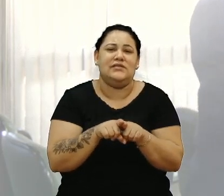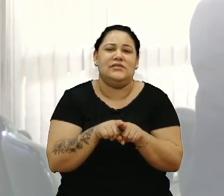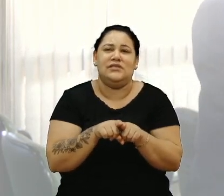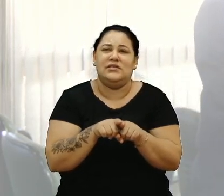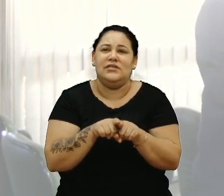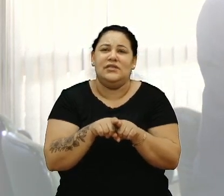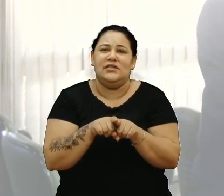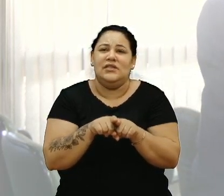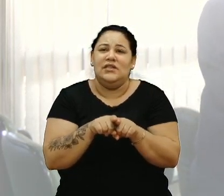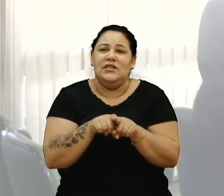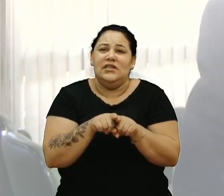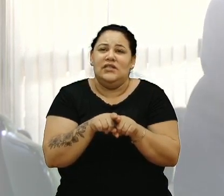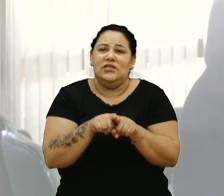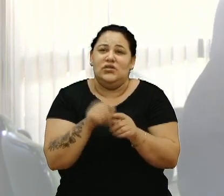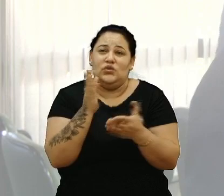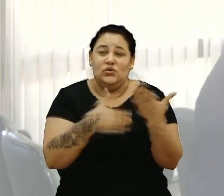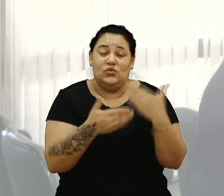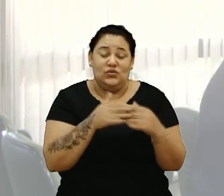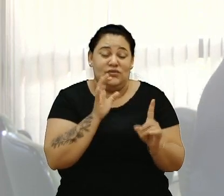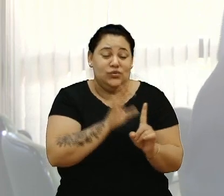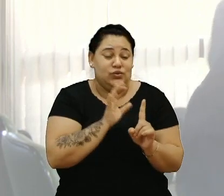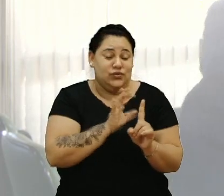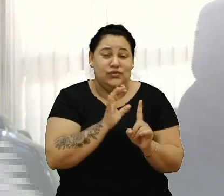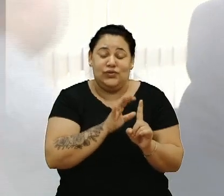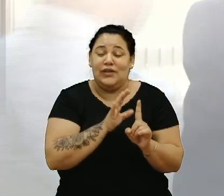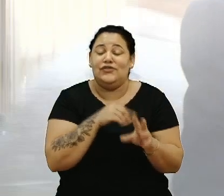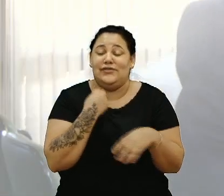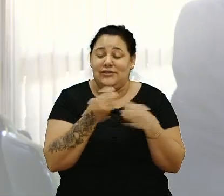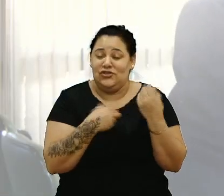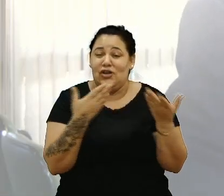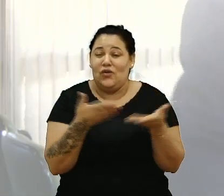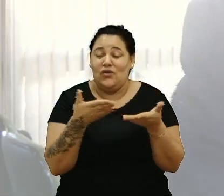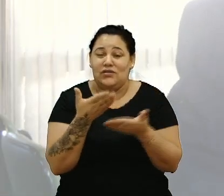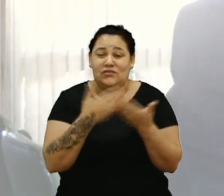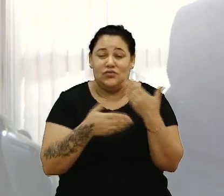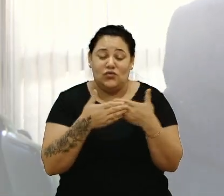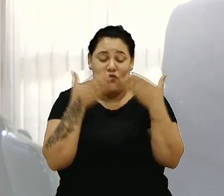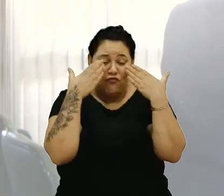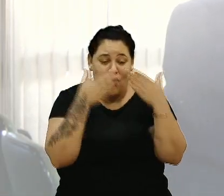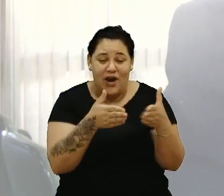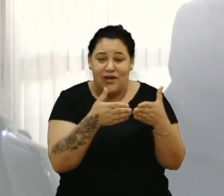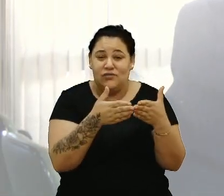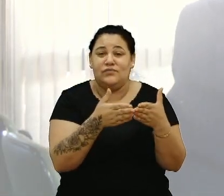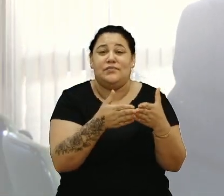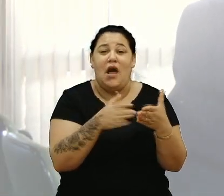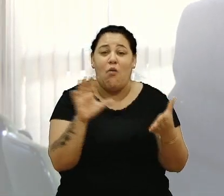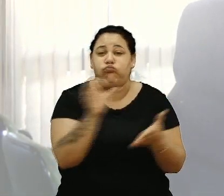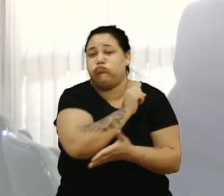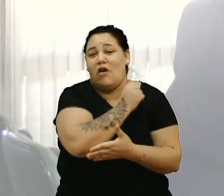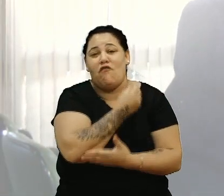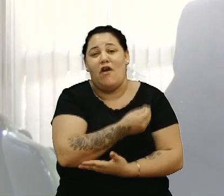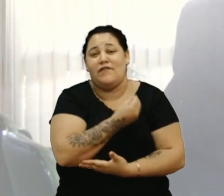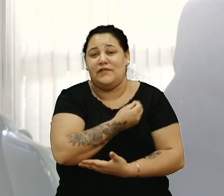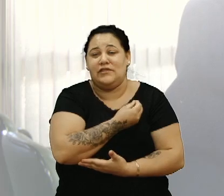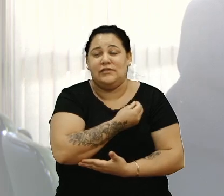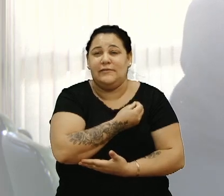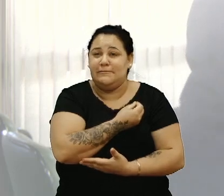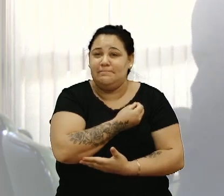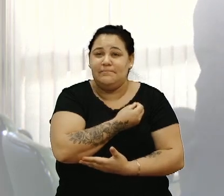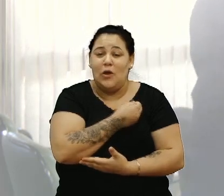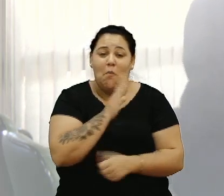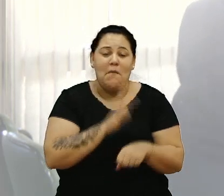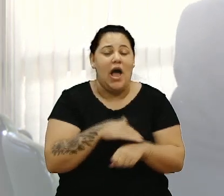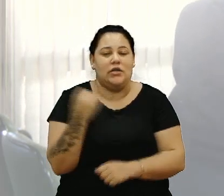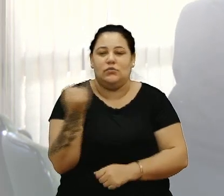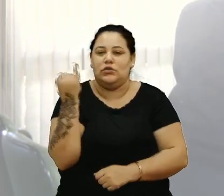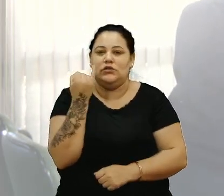vai afetar e a gente vai sentir agora, nós estamos todos focados na questão de salvamento de vidas, que é o mais emergente, mas daqui